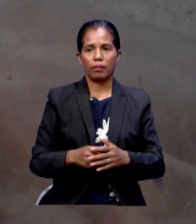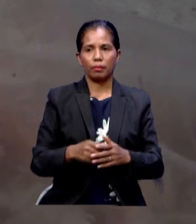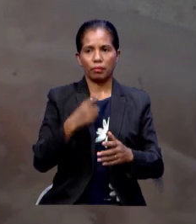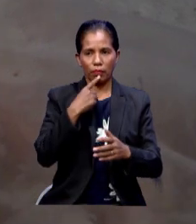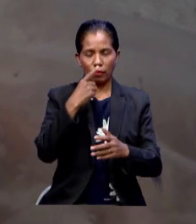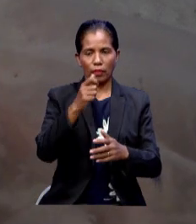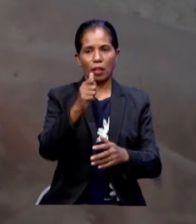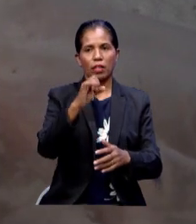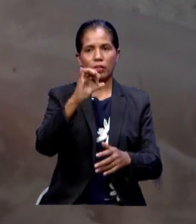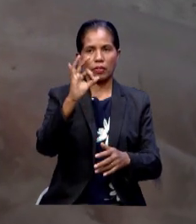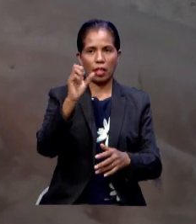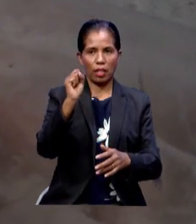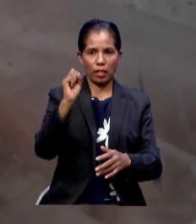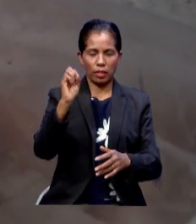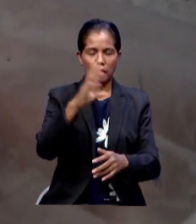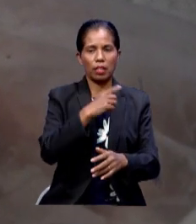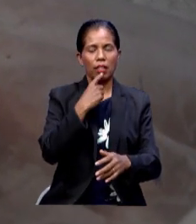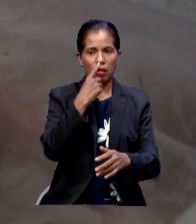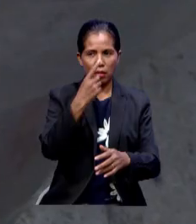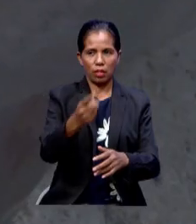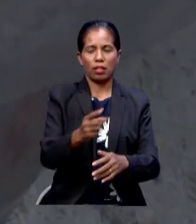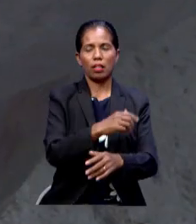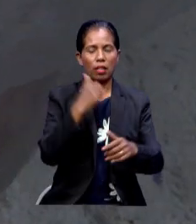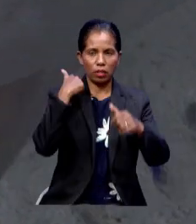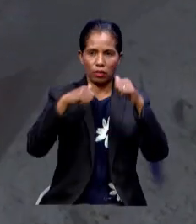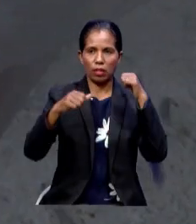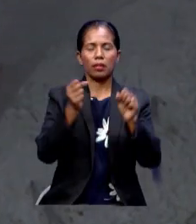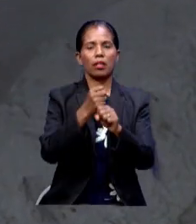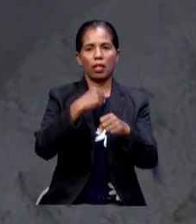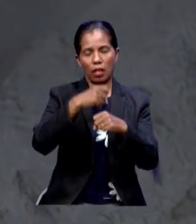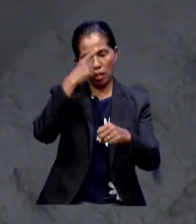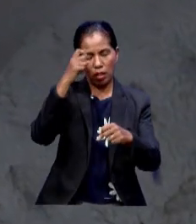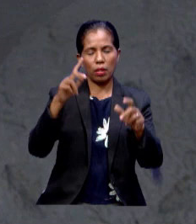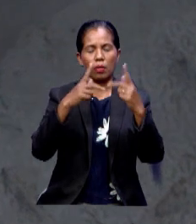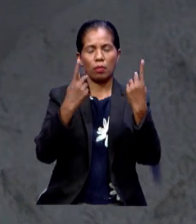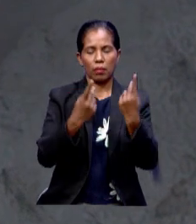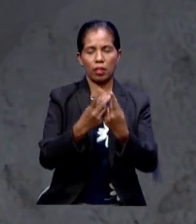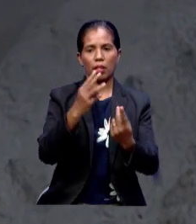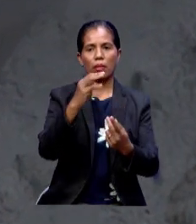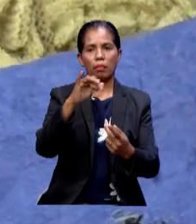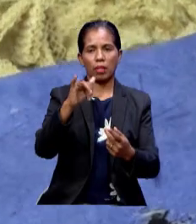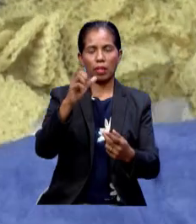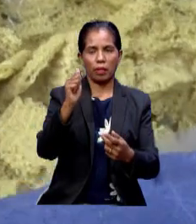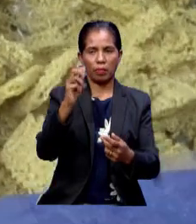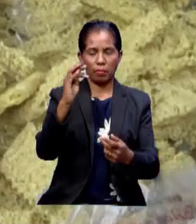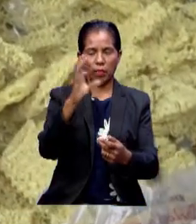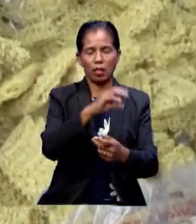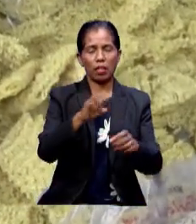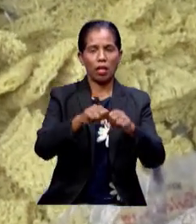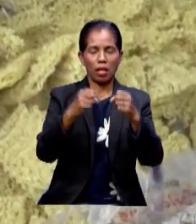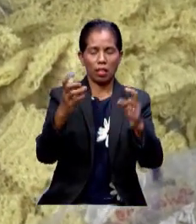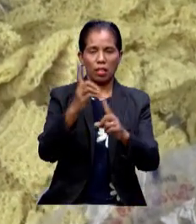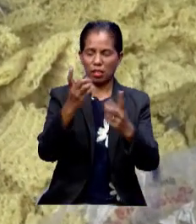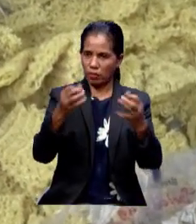Inspector-Geral AIFAESA Ernesto Monteiro Hateten, atividade ne halo tamba companhia Memar Repeikin sasang nebe Atka